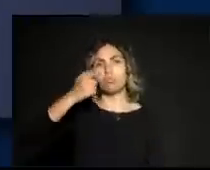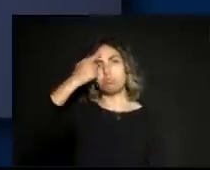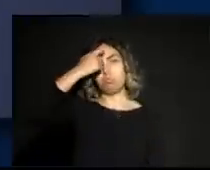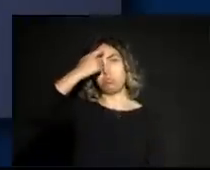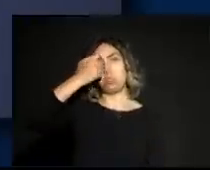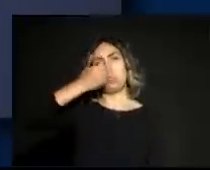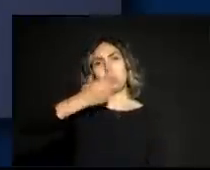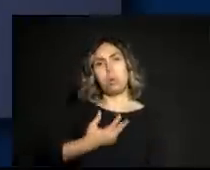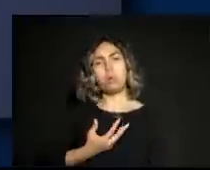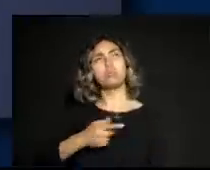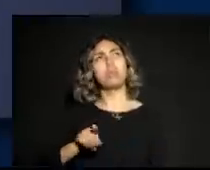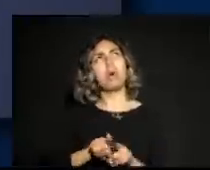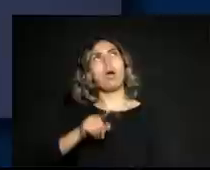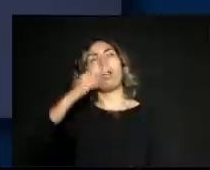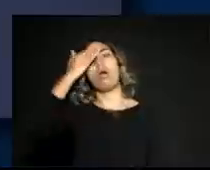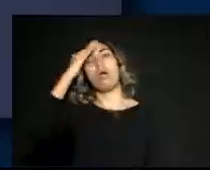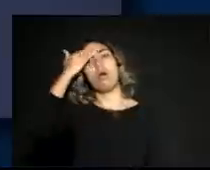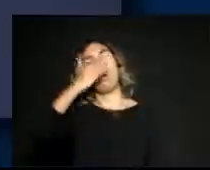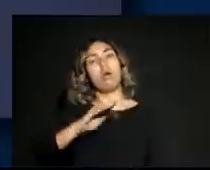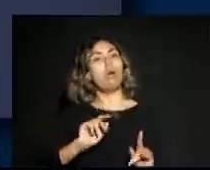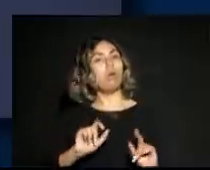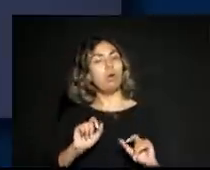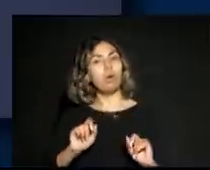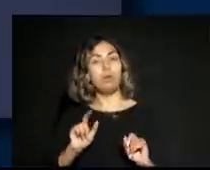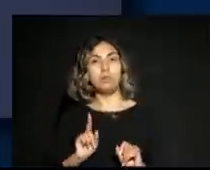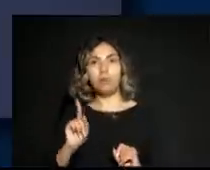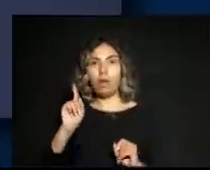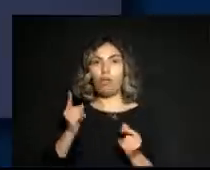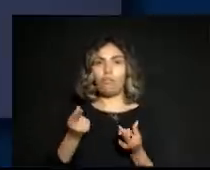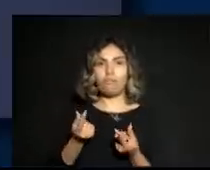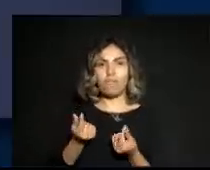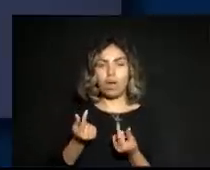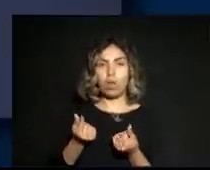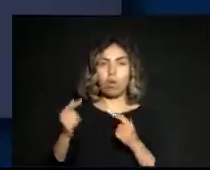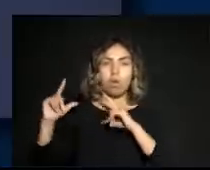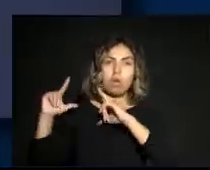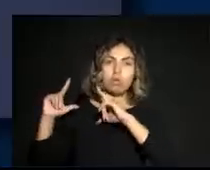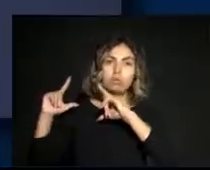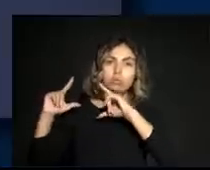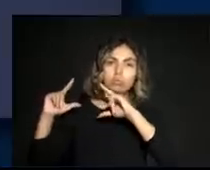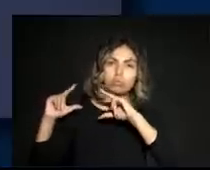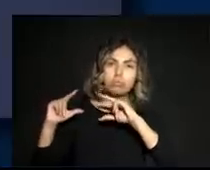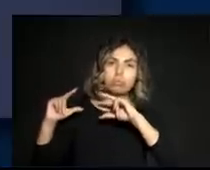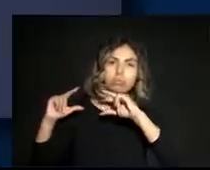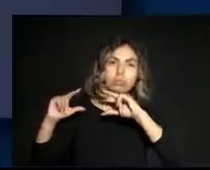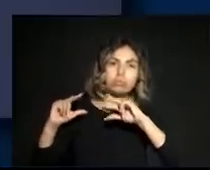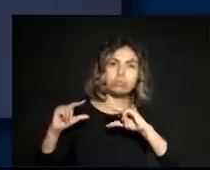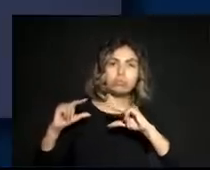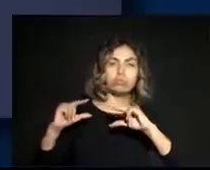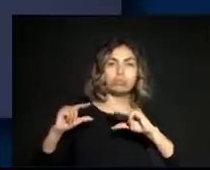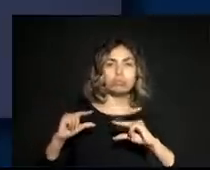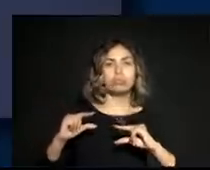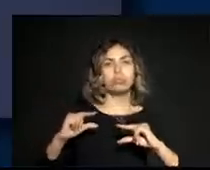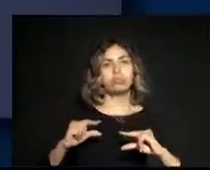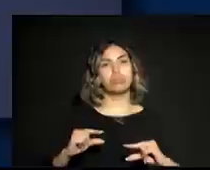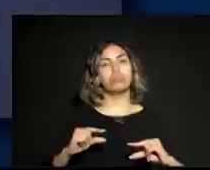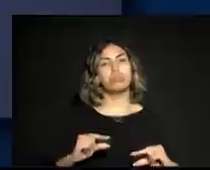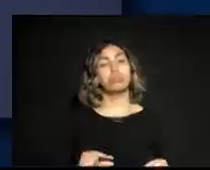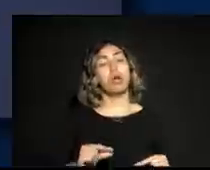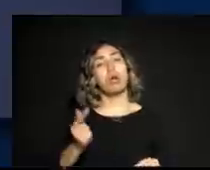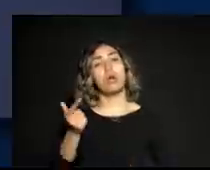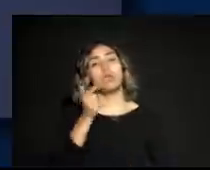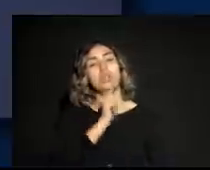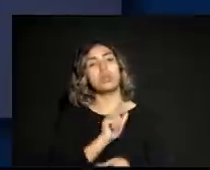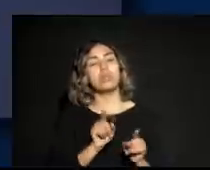senso é que esse preço fosse reduzindo reduzindo reduzindo e